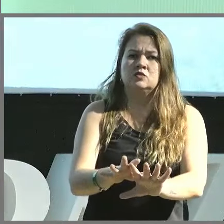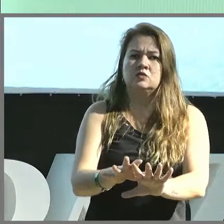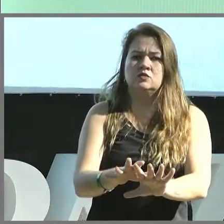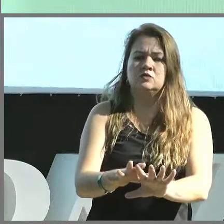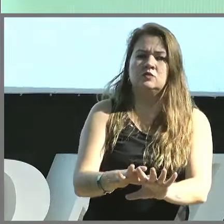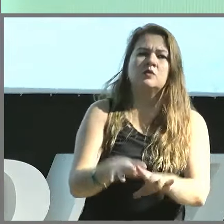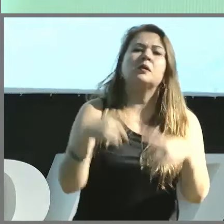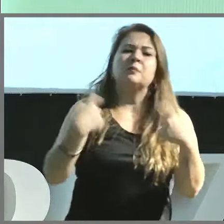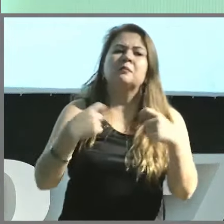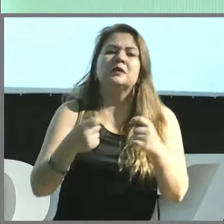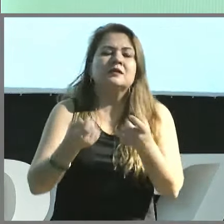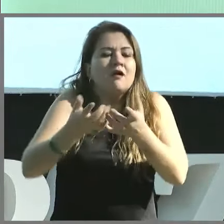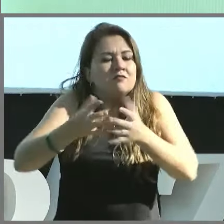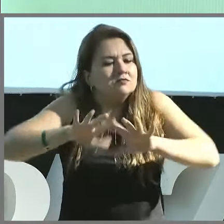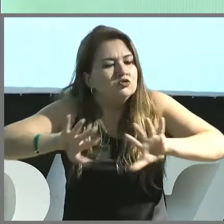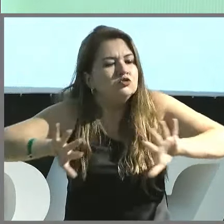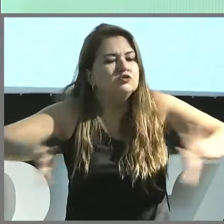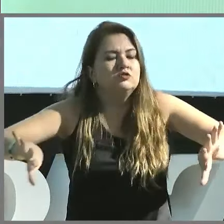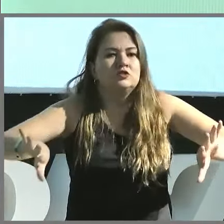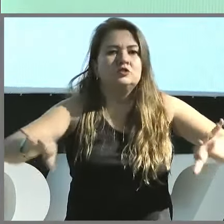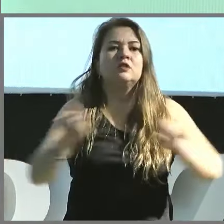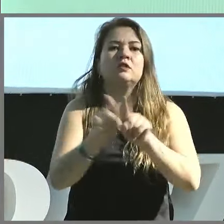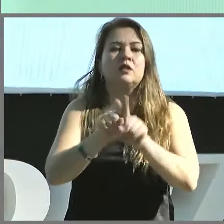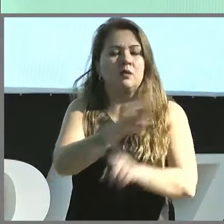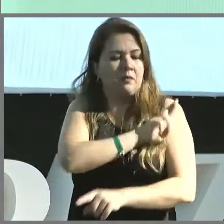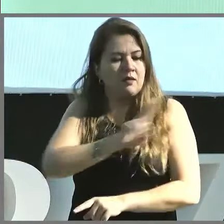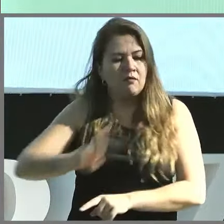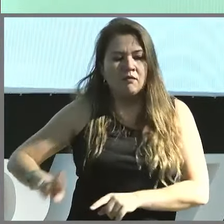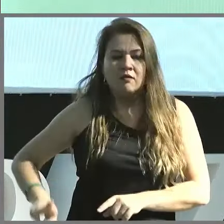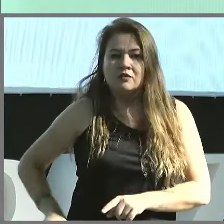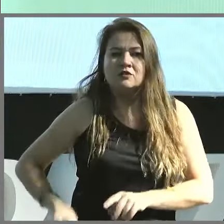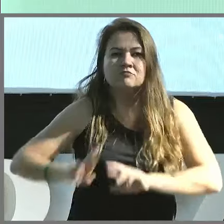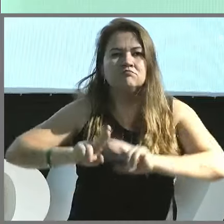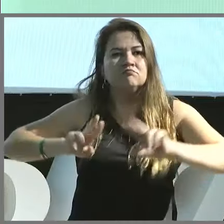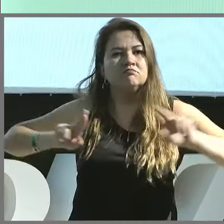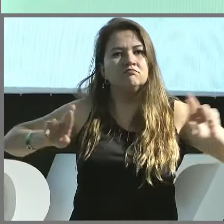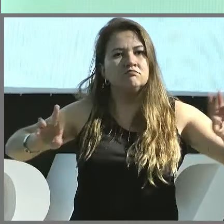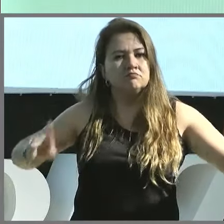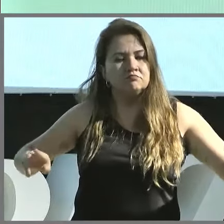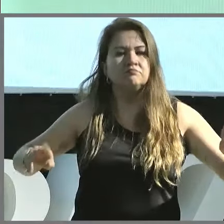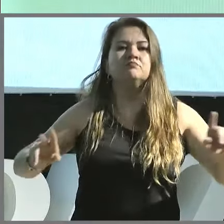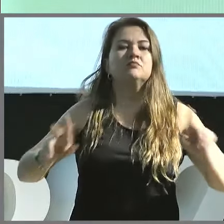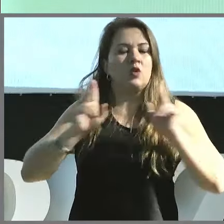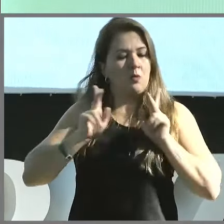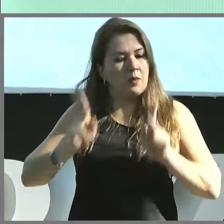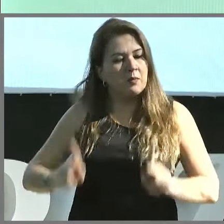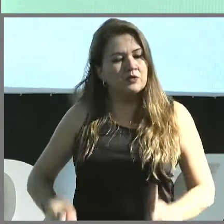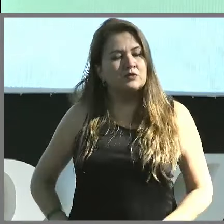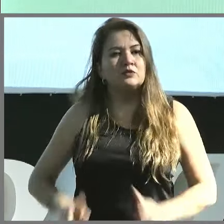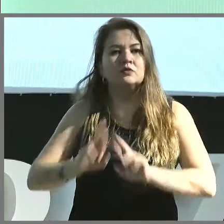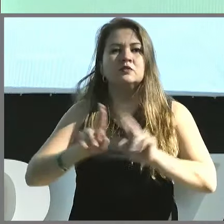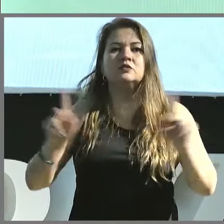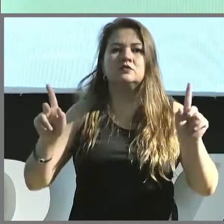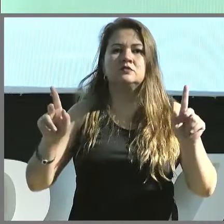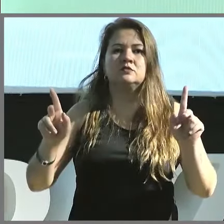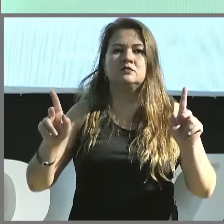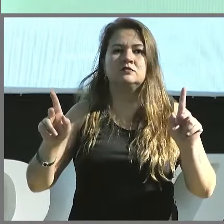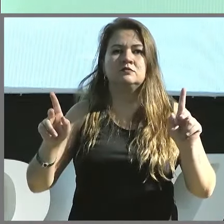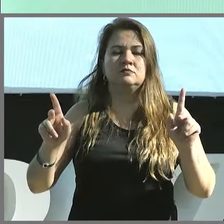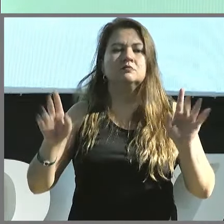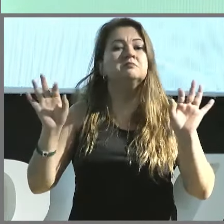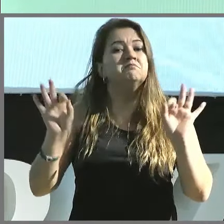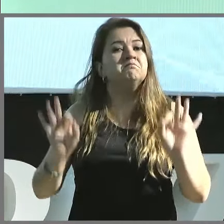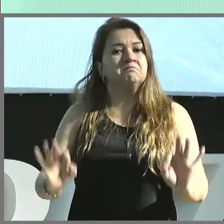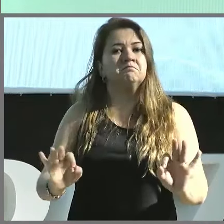uma ruptura com uma religiosidade caduca, com uma postura teológica